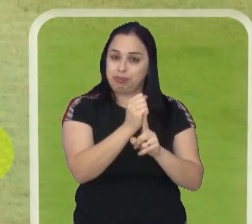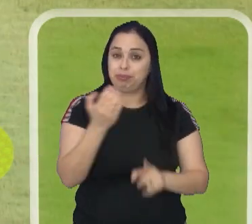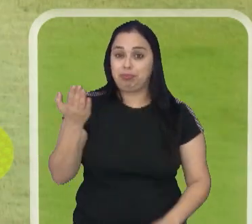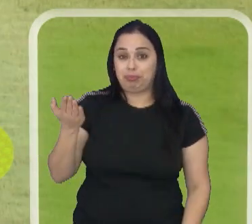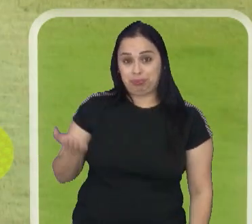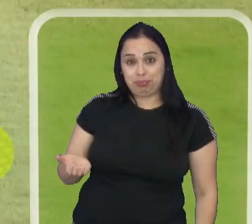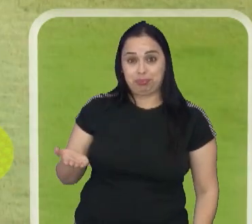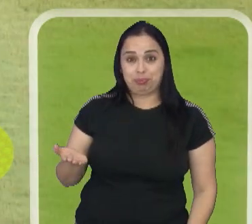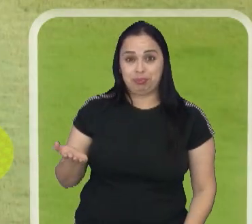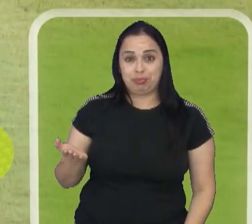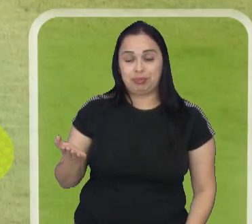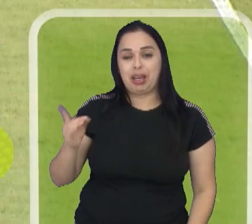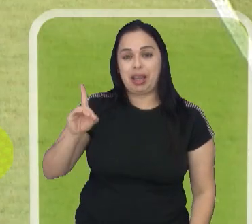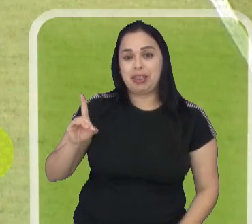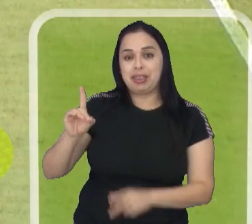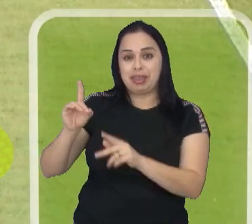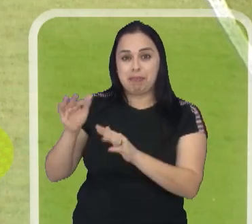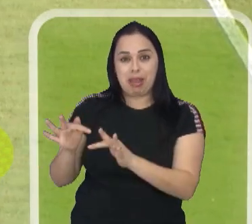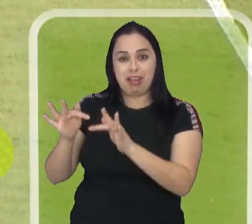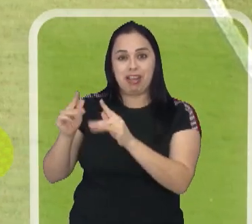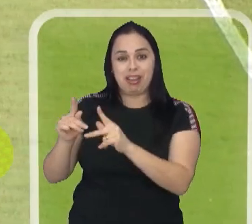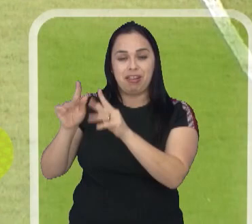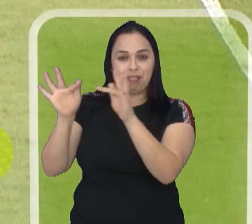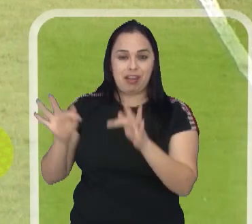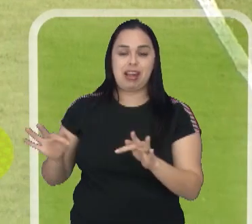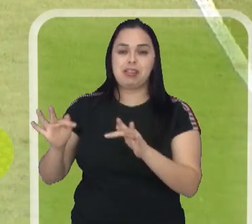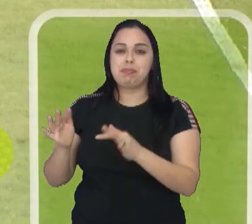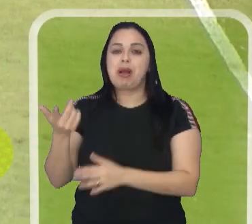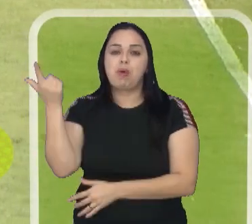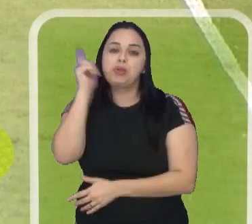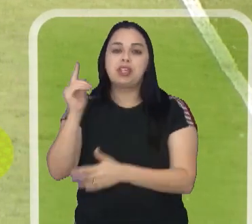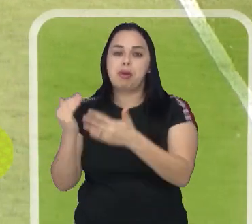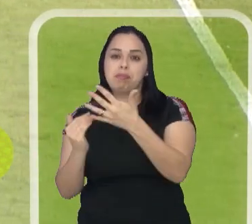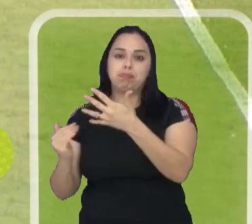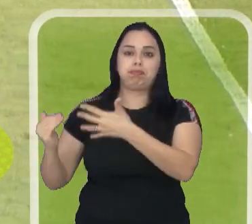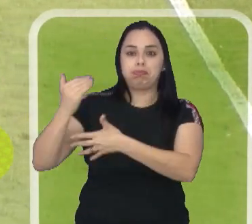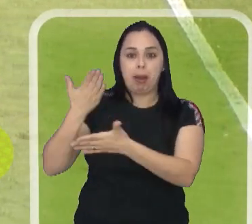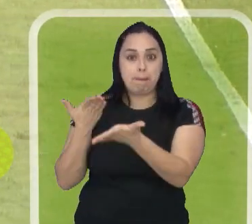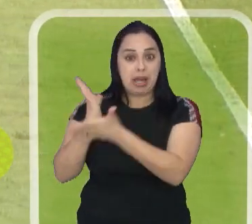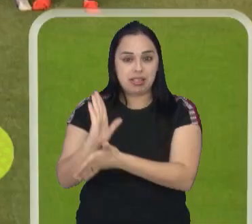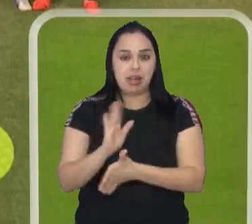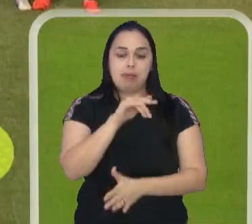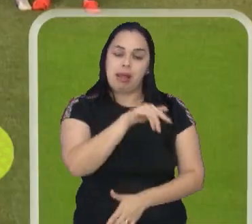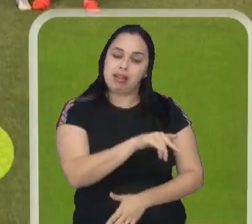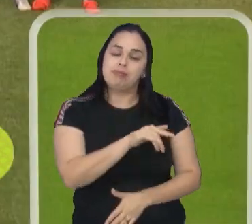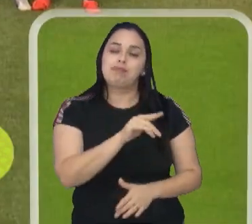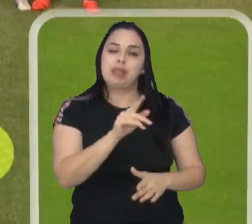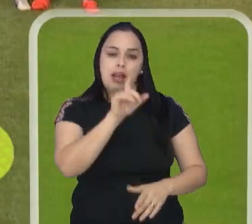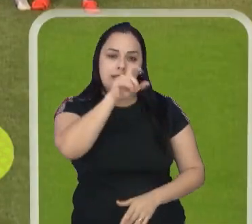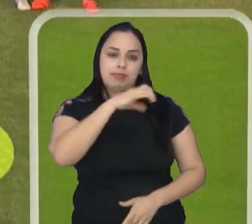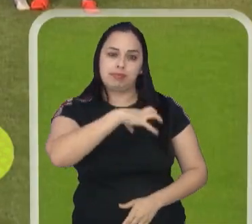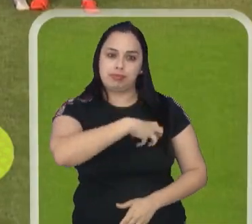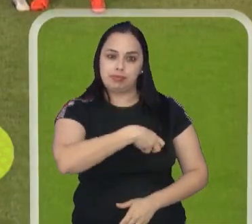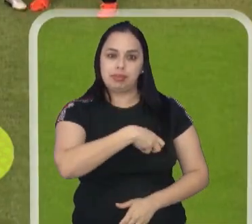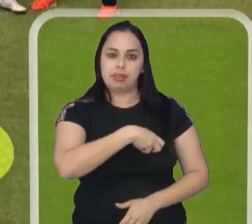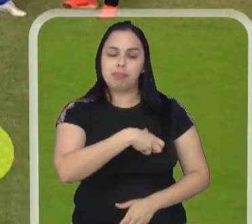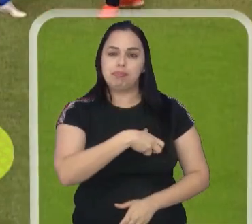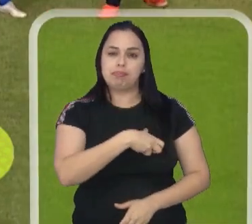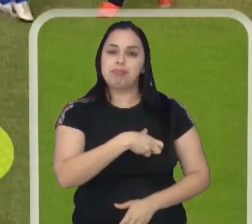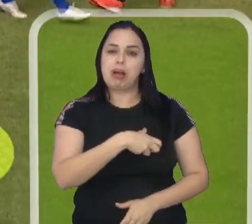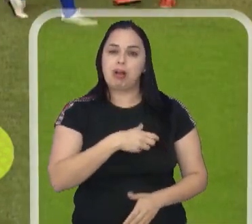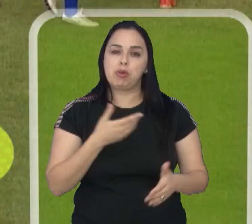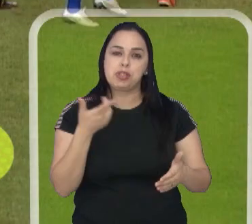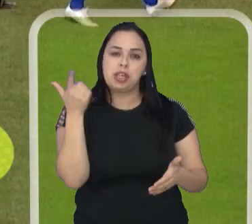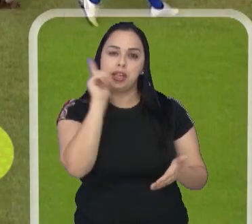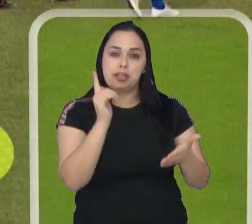mandantes, para manter vivas as chances de classificação para as semifinais. Já para os visitantes, para carimbar a vaga na